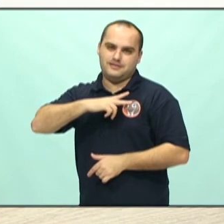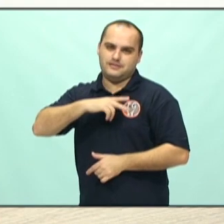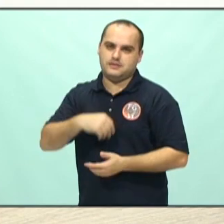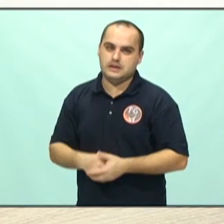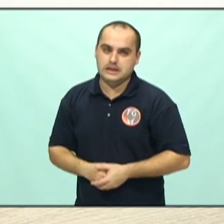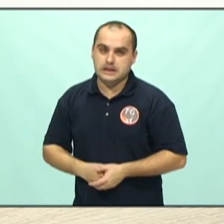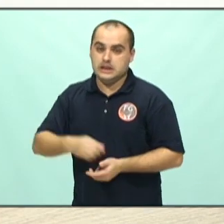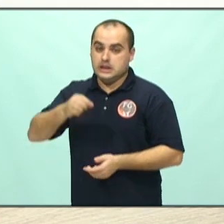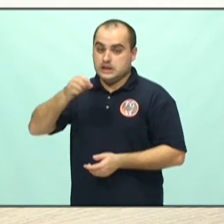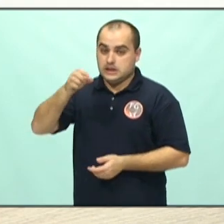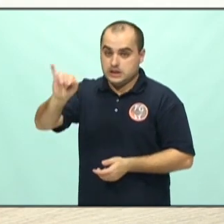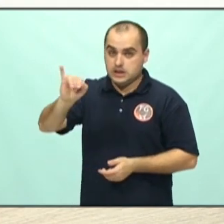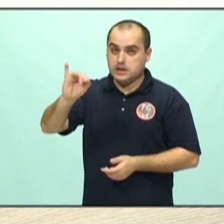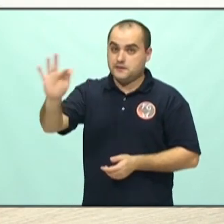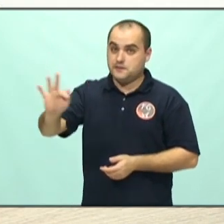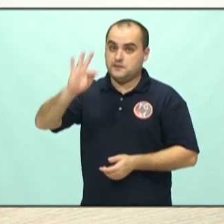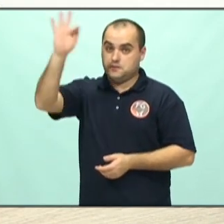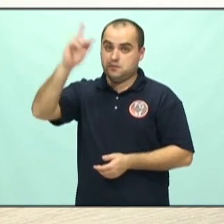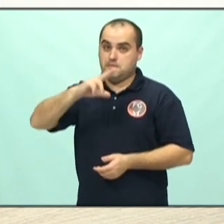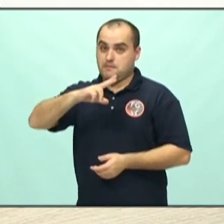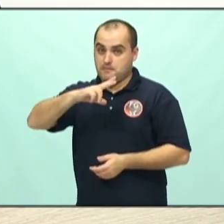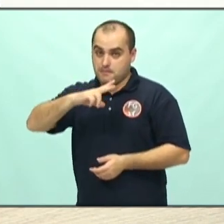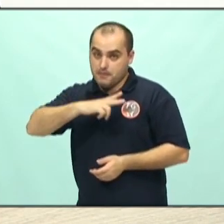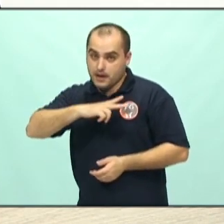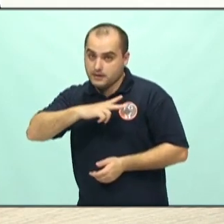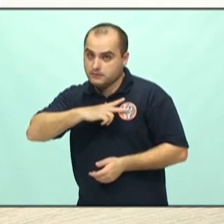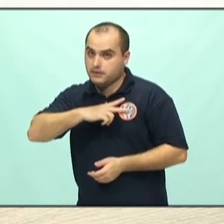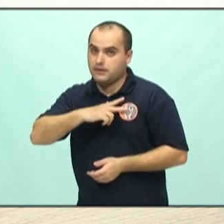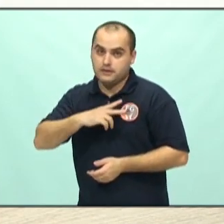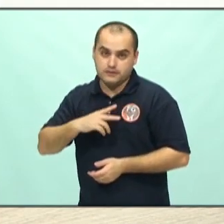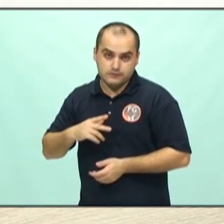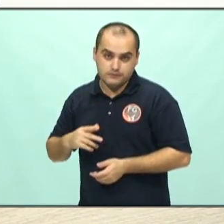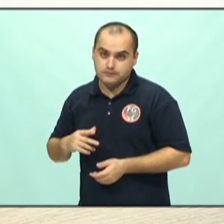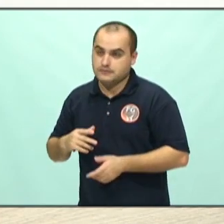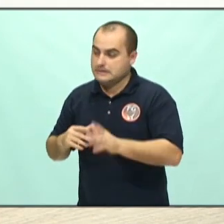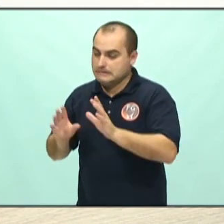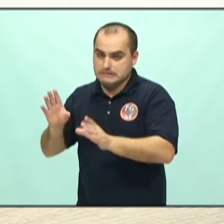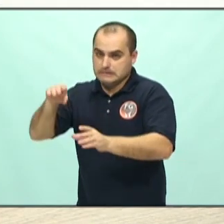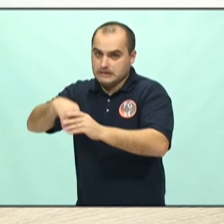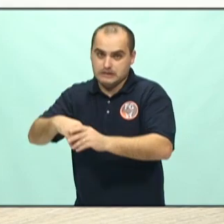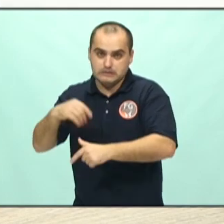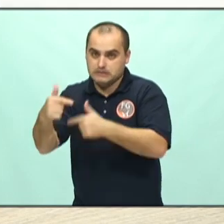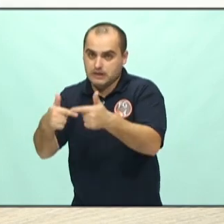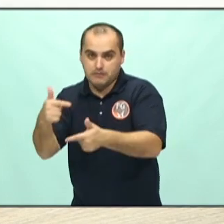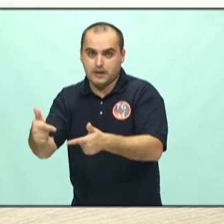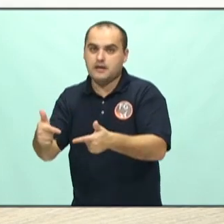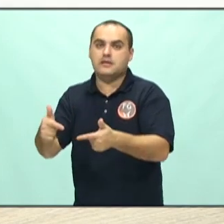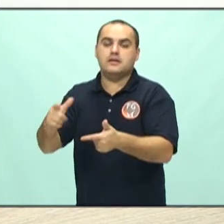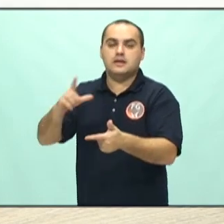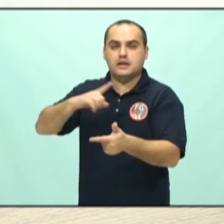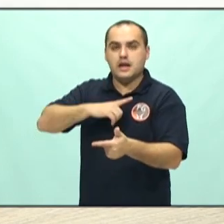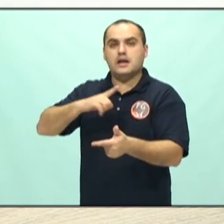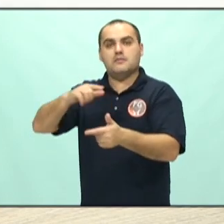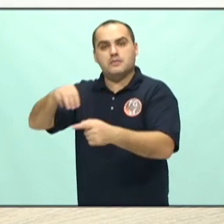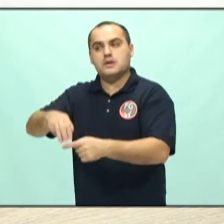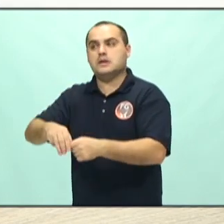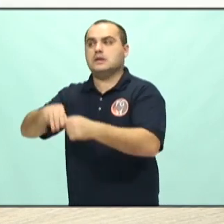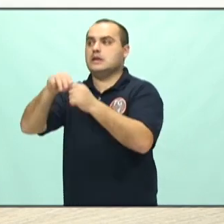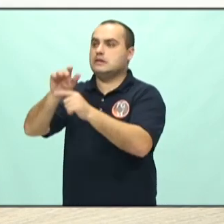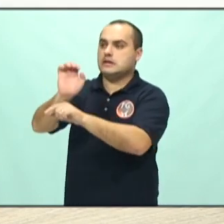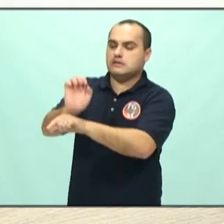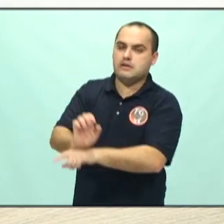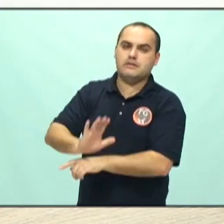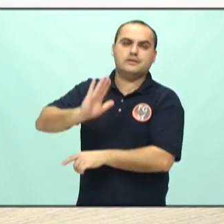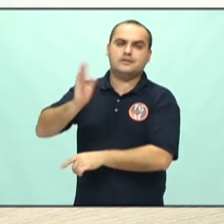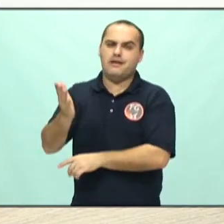terceirização de serviço está ocorrendo à solta dentro dos serviços públicos, tanto municipais quanto estaduais.